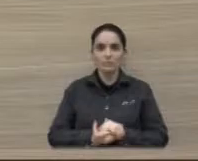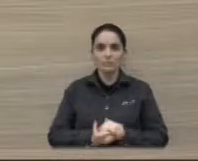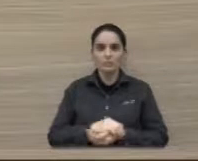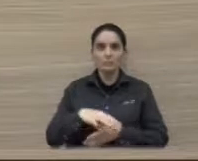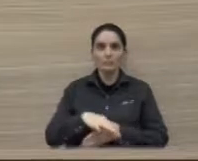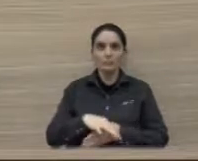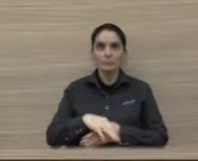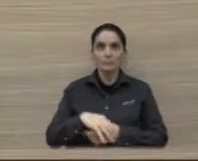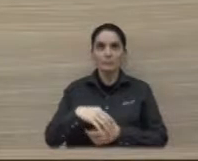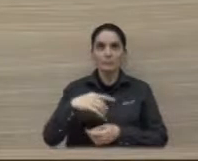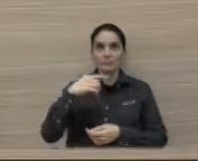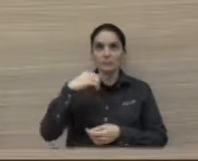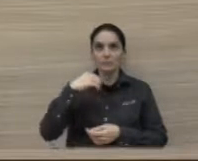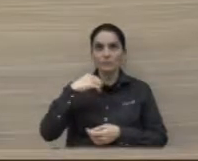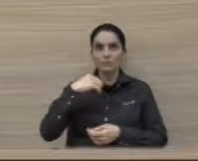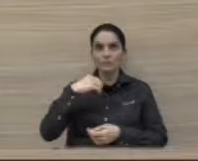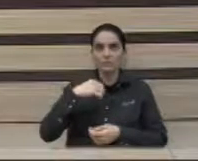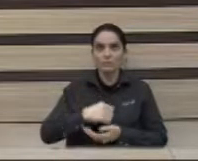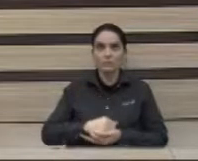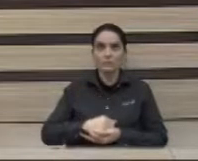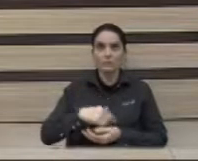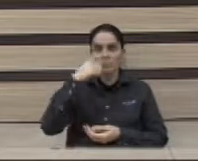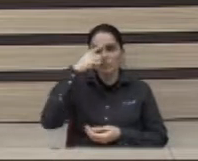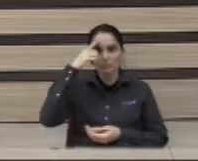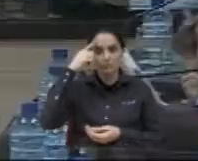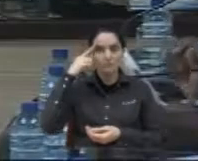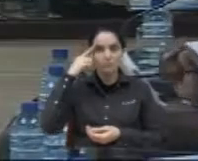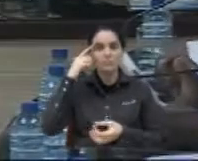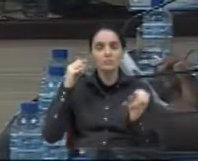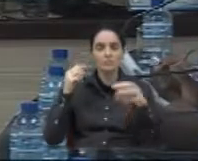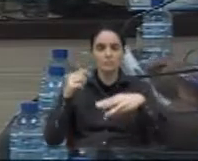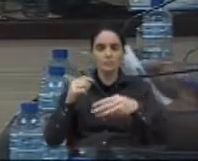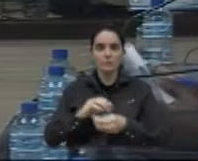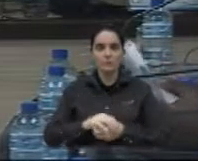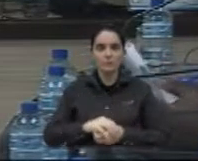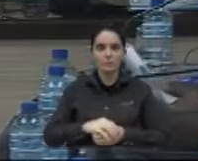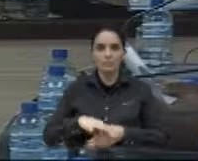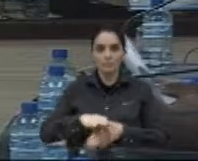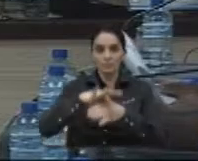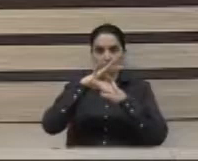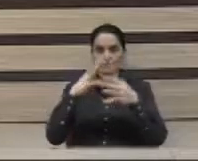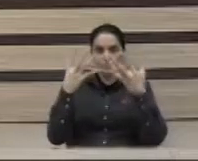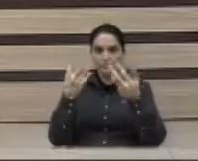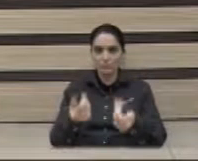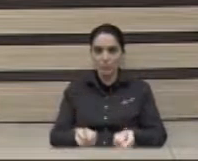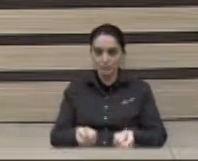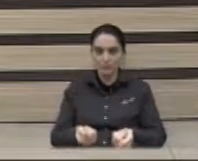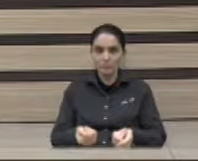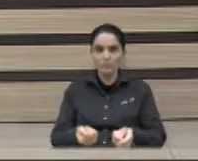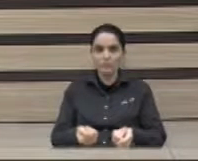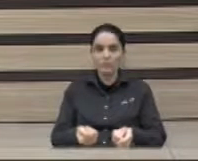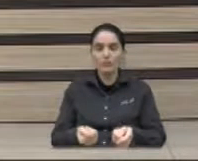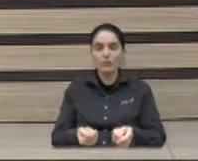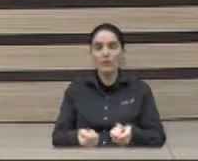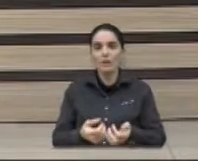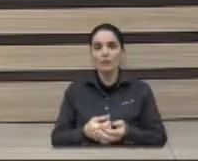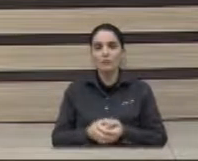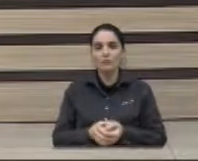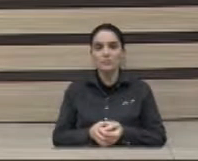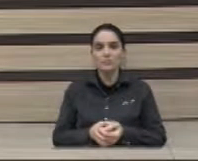O vereador... Vereador Wilson Cerqueira. Sim. Havendo anuência dos nobres líderes,